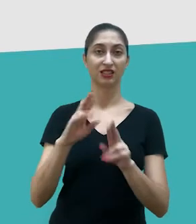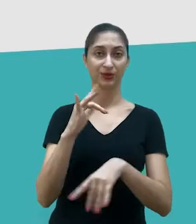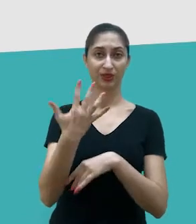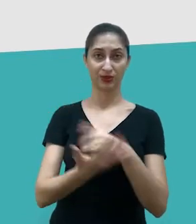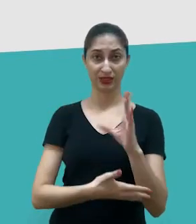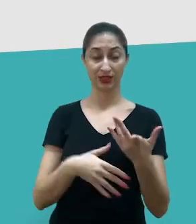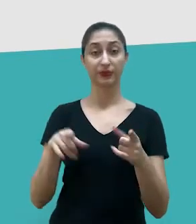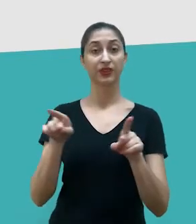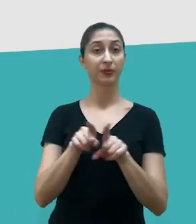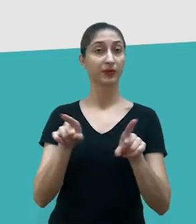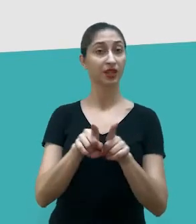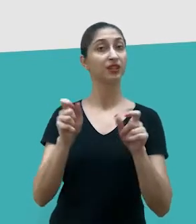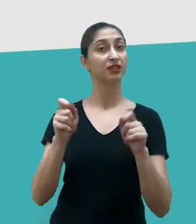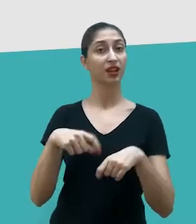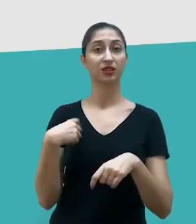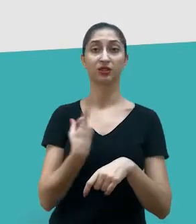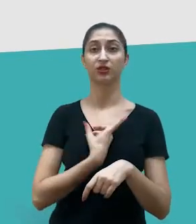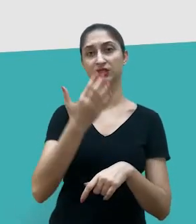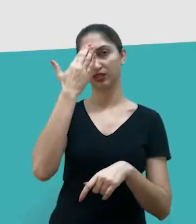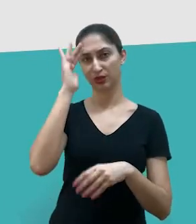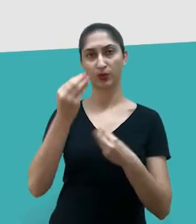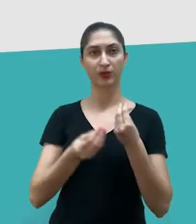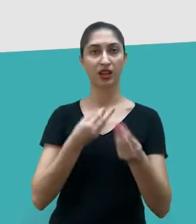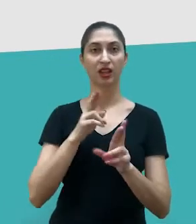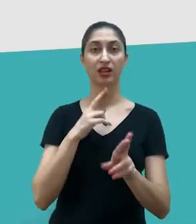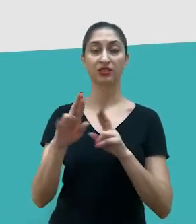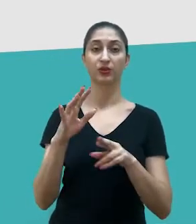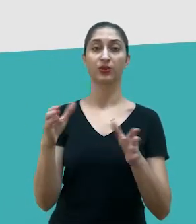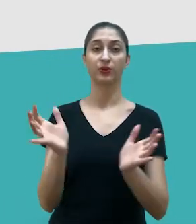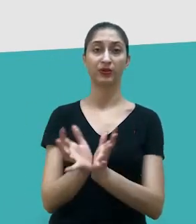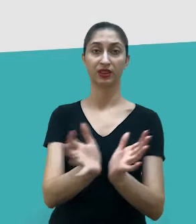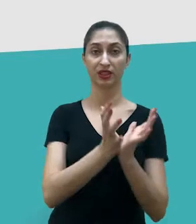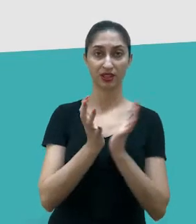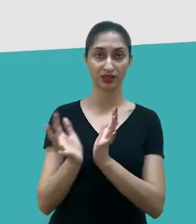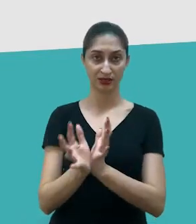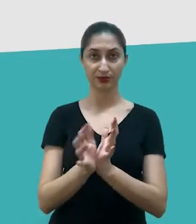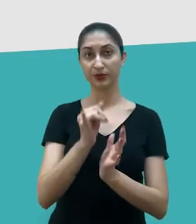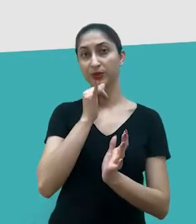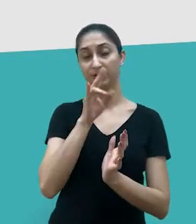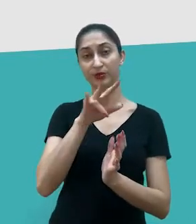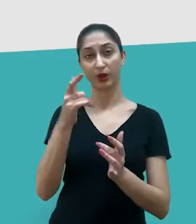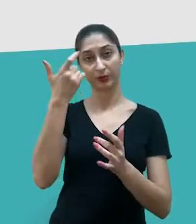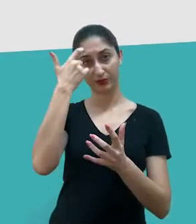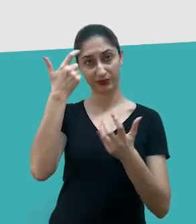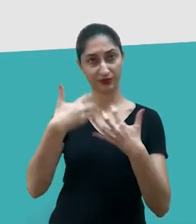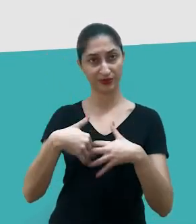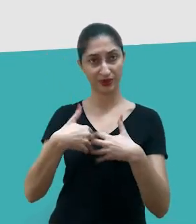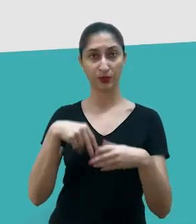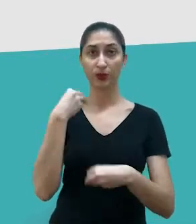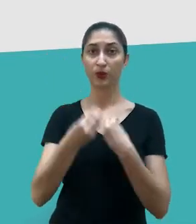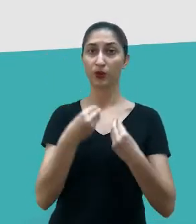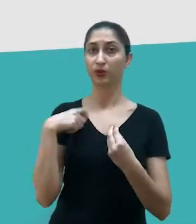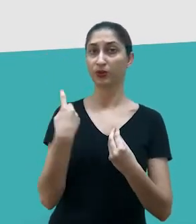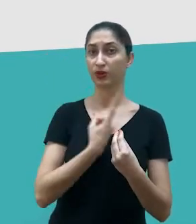mas também é aplicado a comunidades. Ele vai repensar como que todos